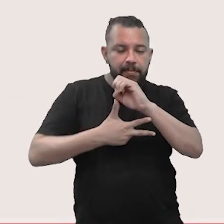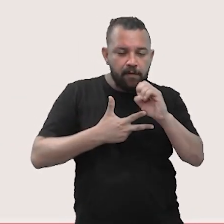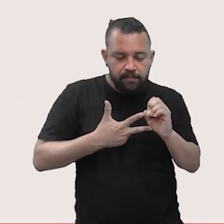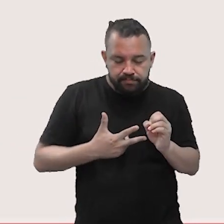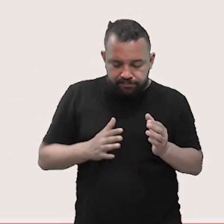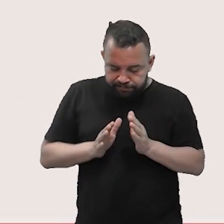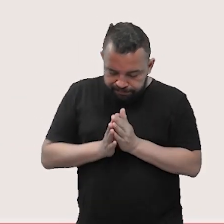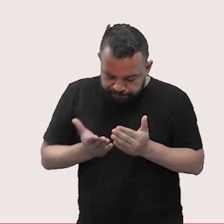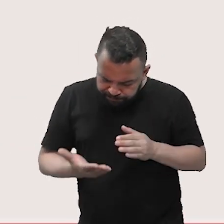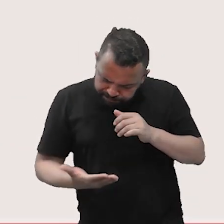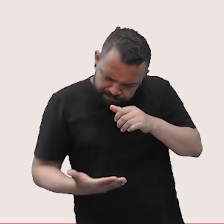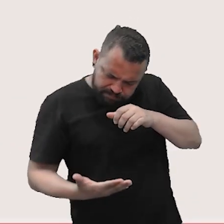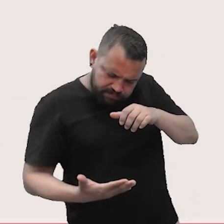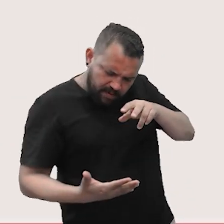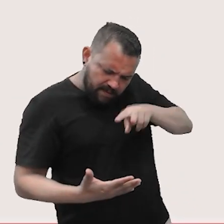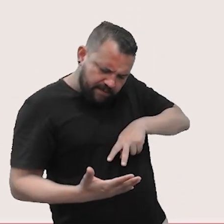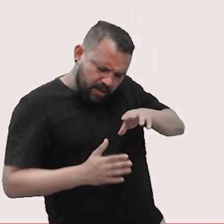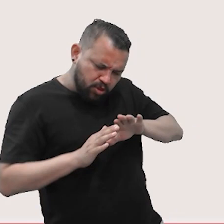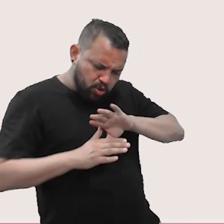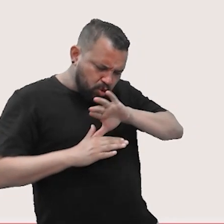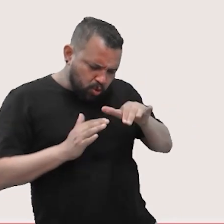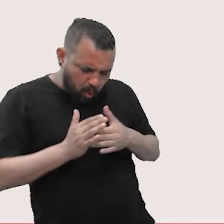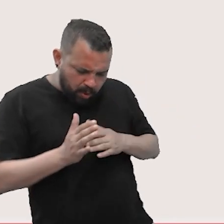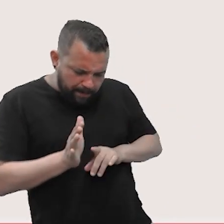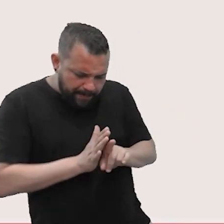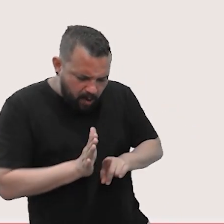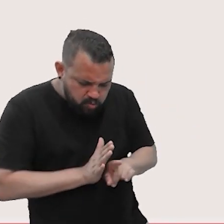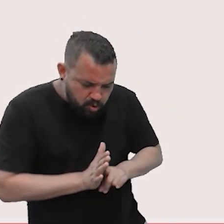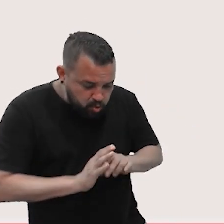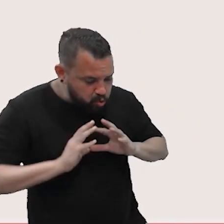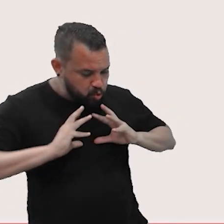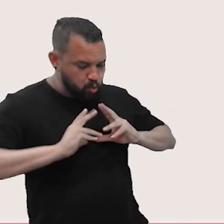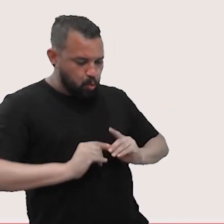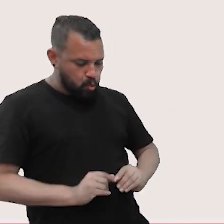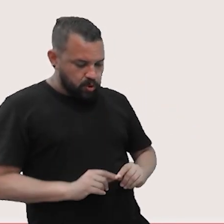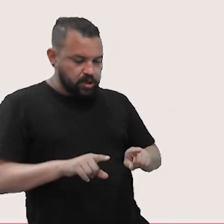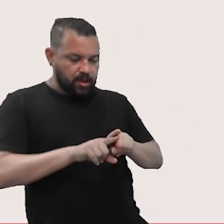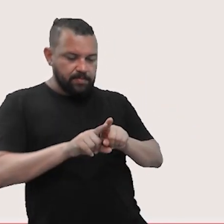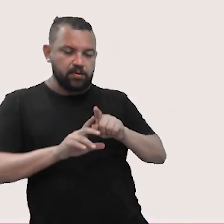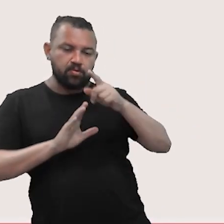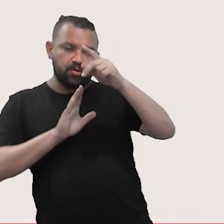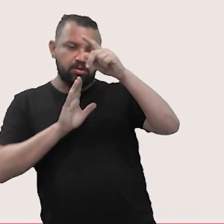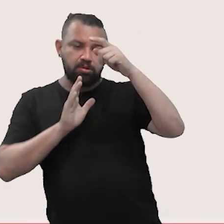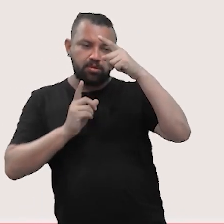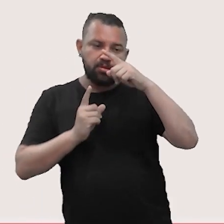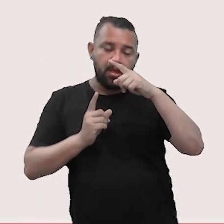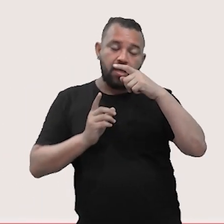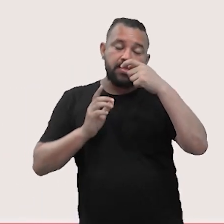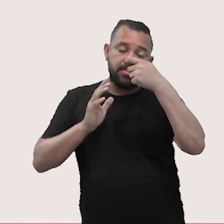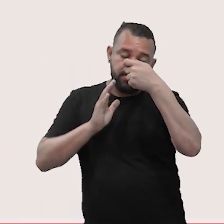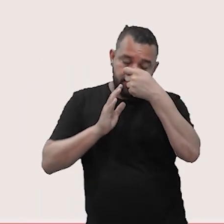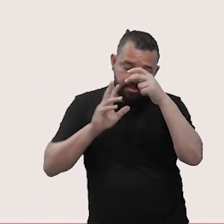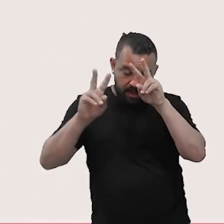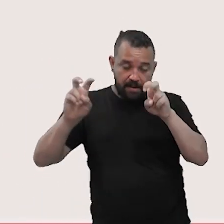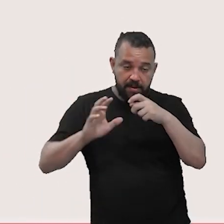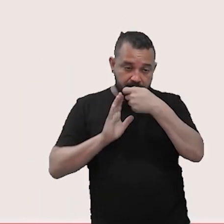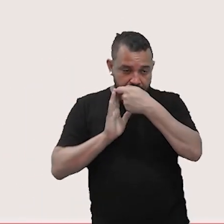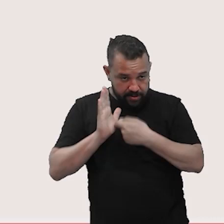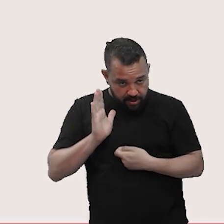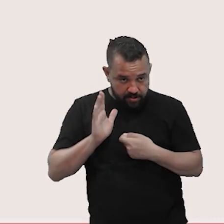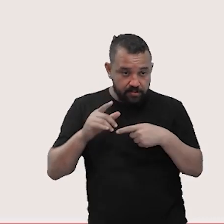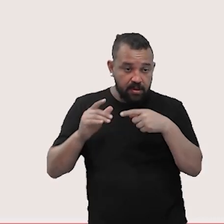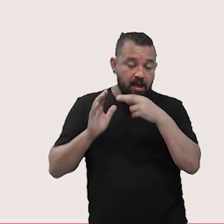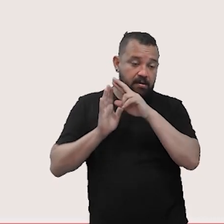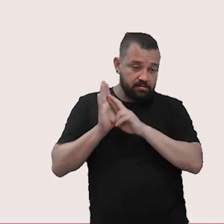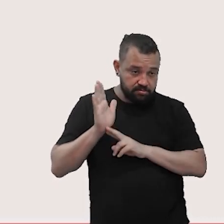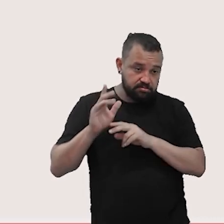se existem todas as questões, inclusive o tema da redação, e aí você vai procurar trabalhar as